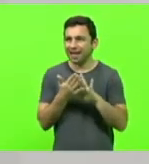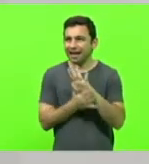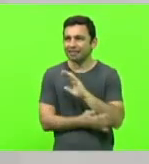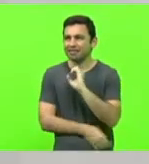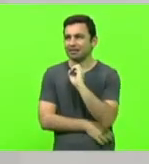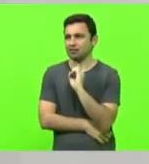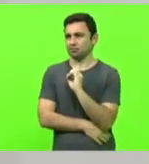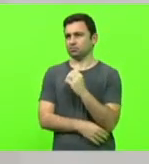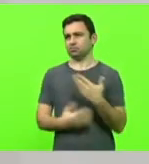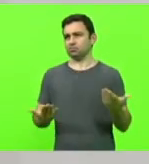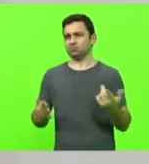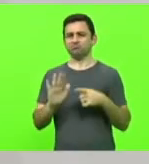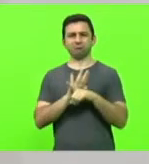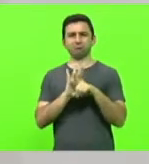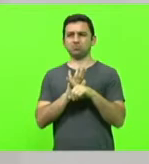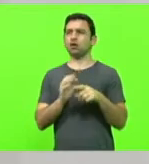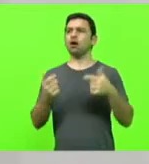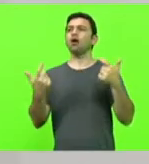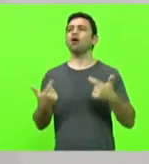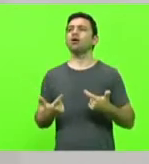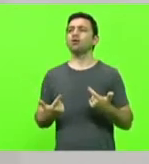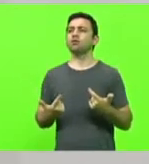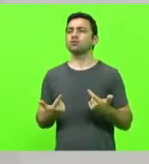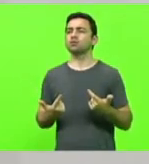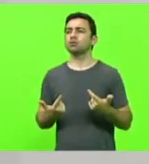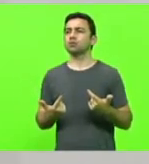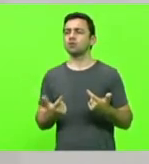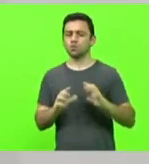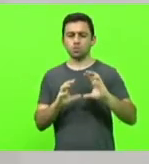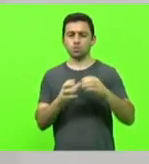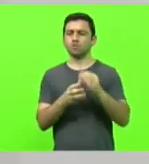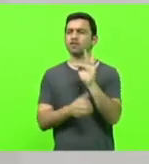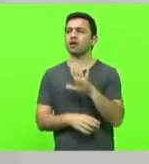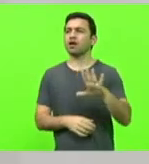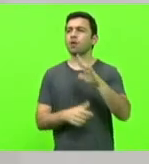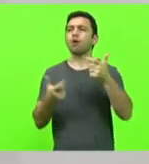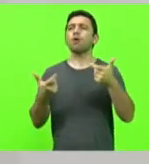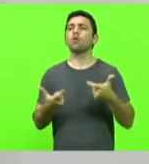questiona, cadê a nossa bancada federal?